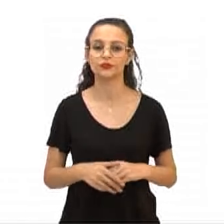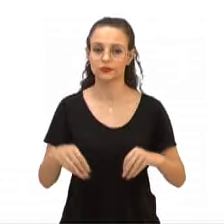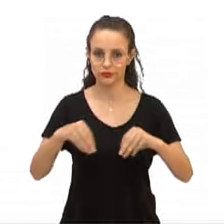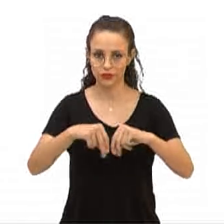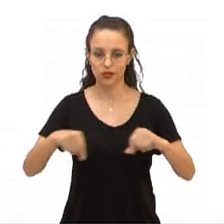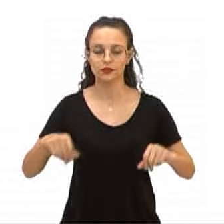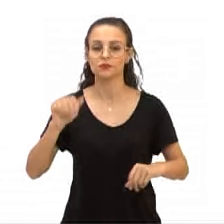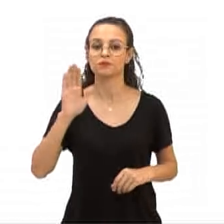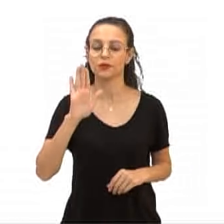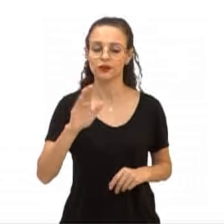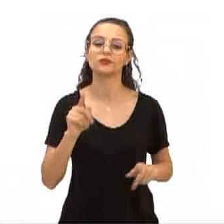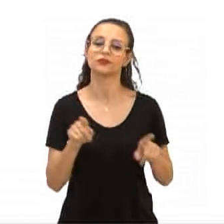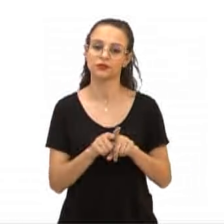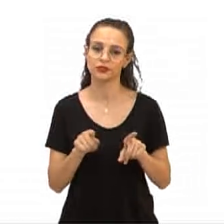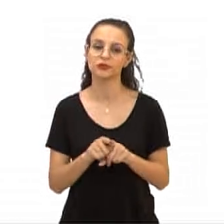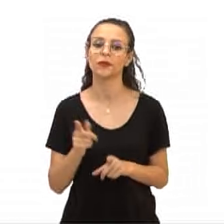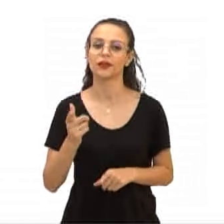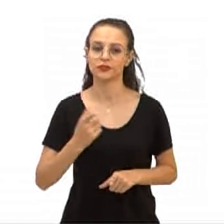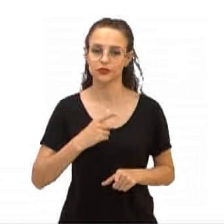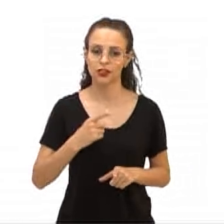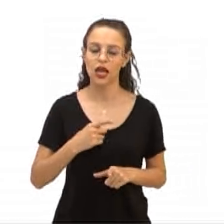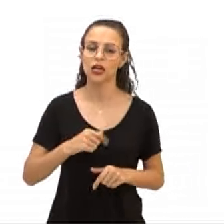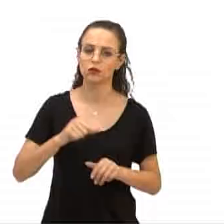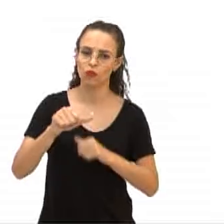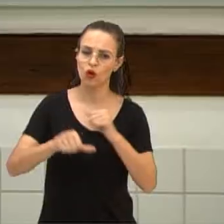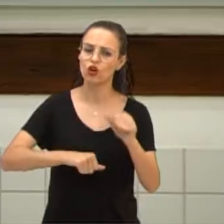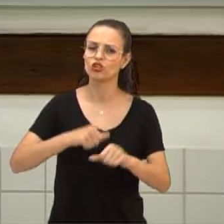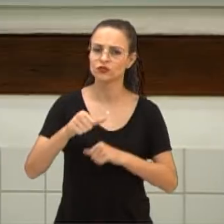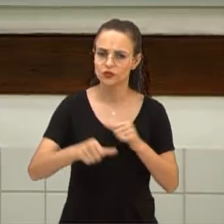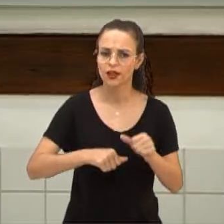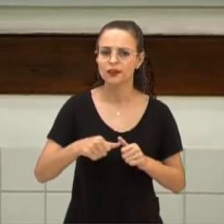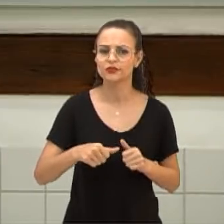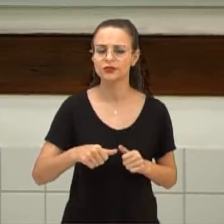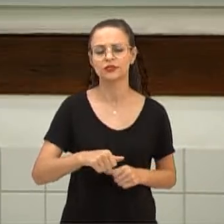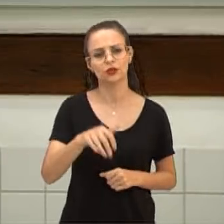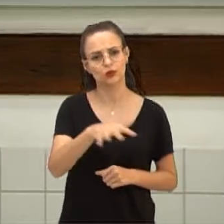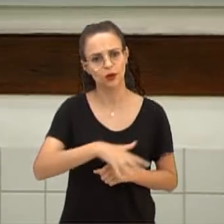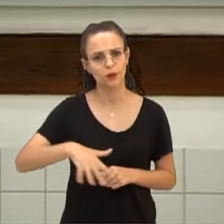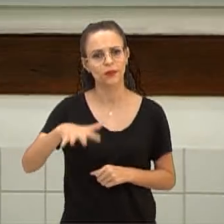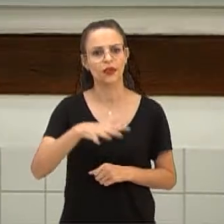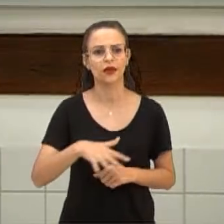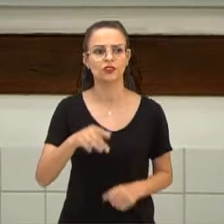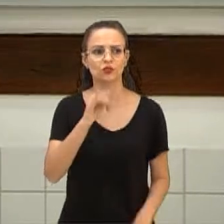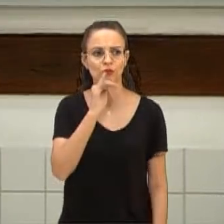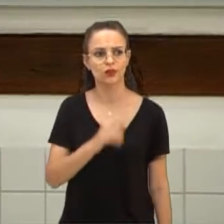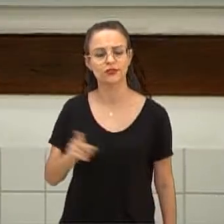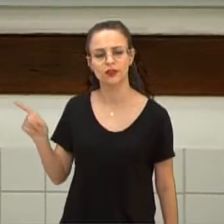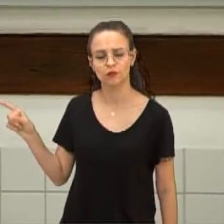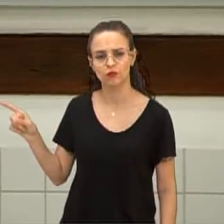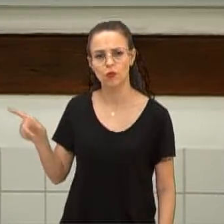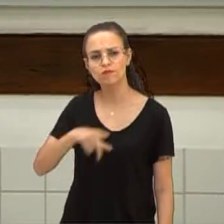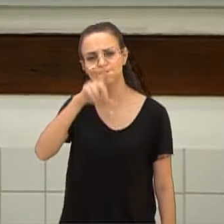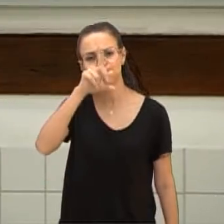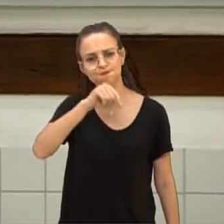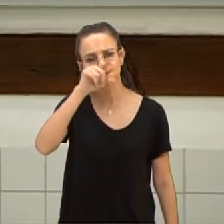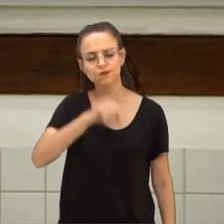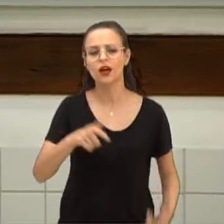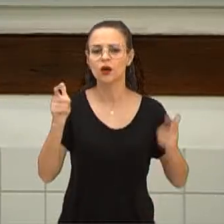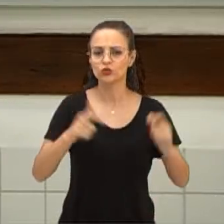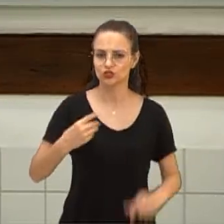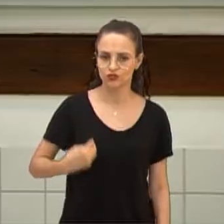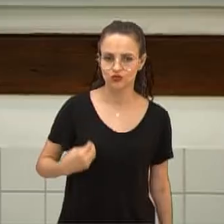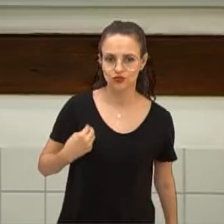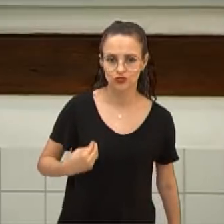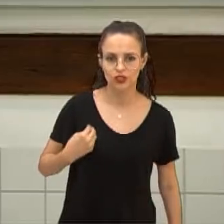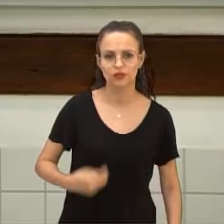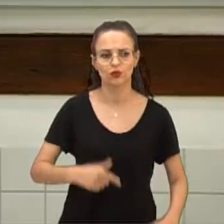terrestres, passaram também pela modificação do ambiente. Onde essas aves aqui, por exemplo, os gansos viviam, normalmente eram regiões que